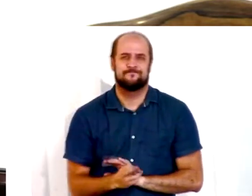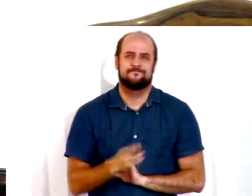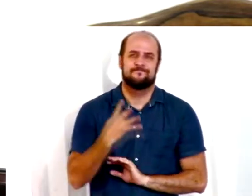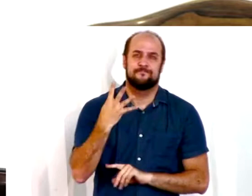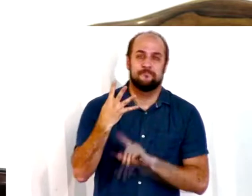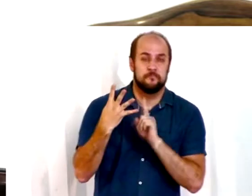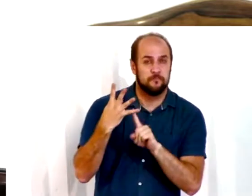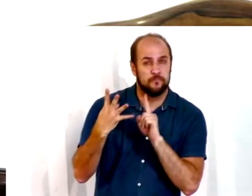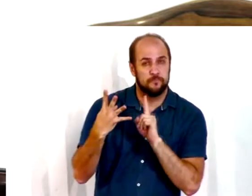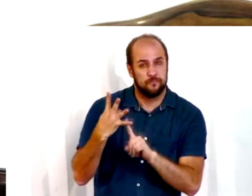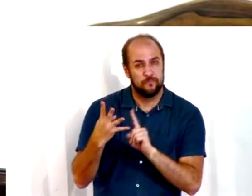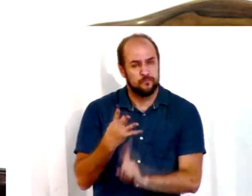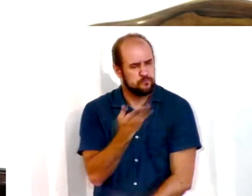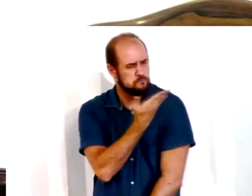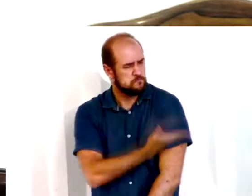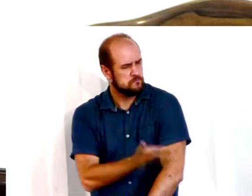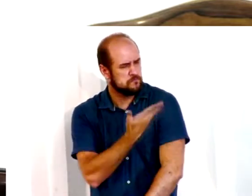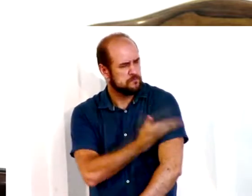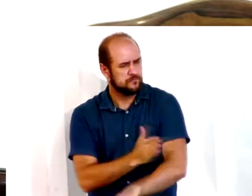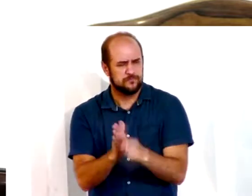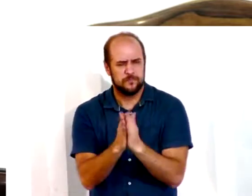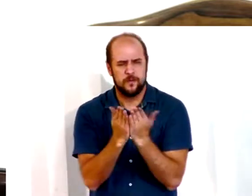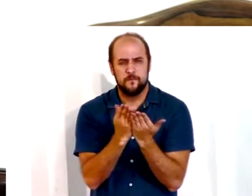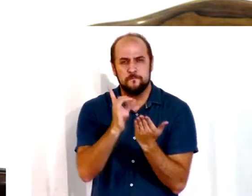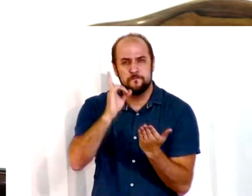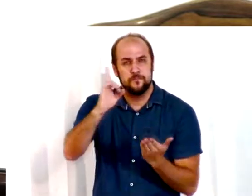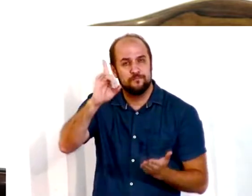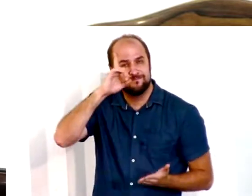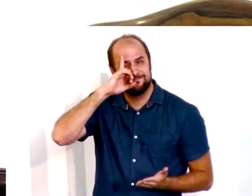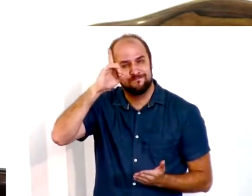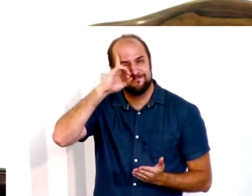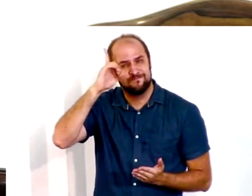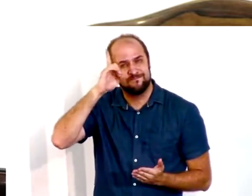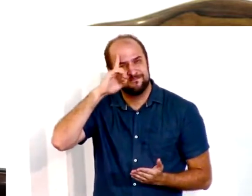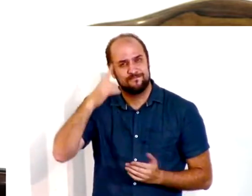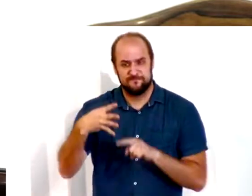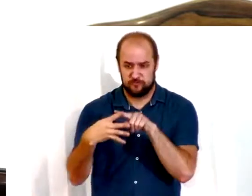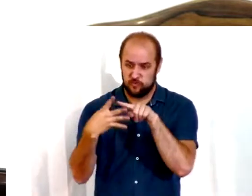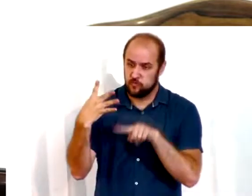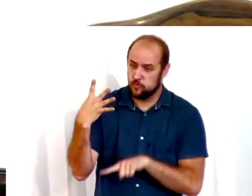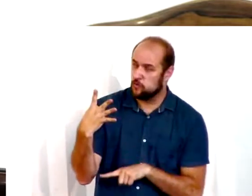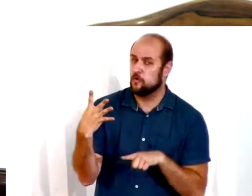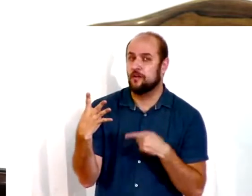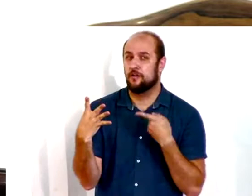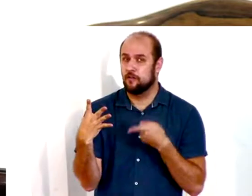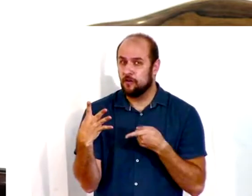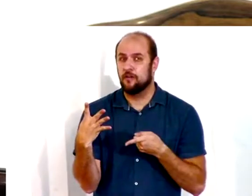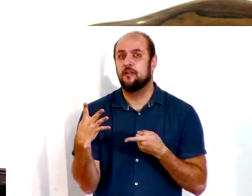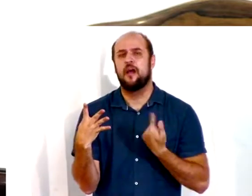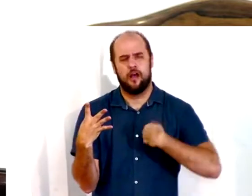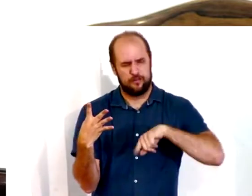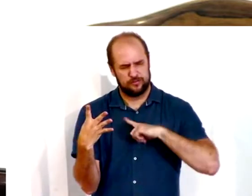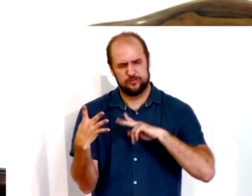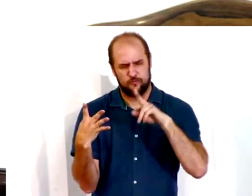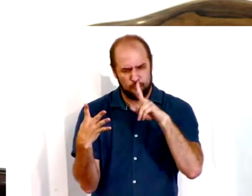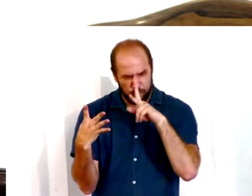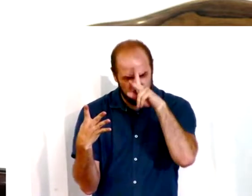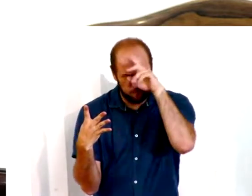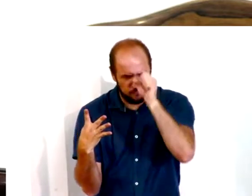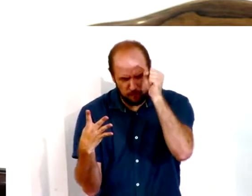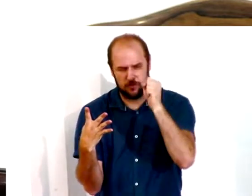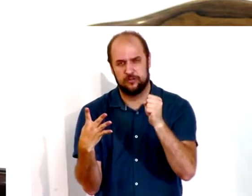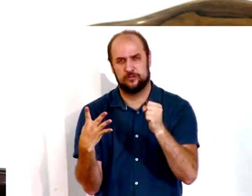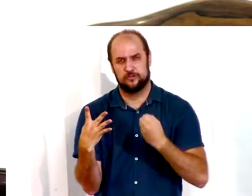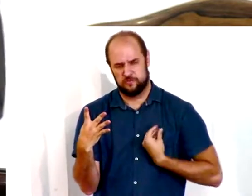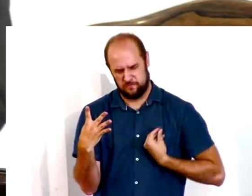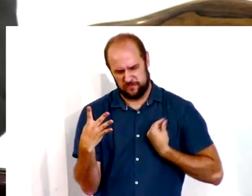e a prática da palavra em nosso dia a dia. Coisas que nos fortalecem em meio aos